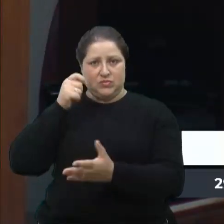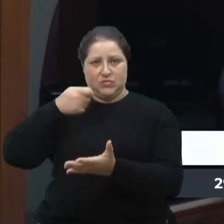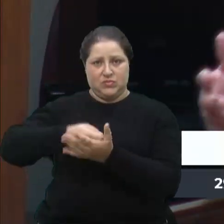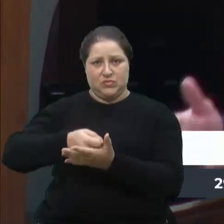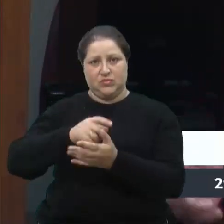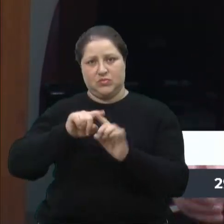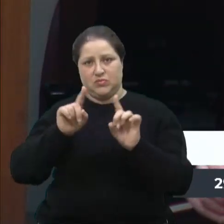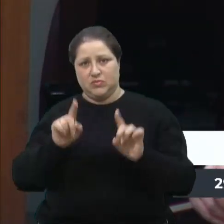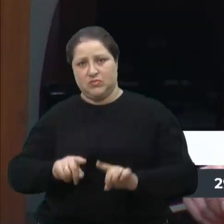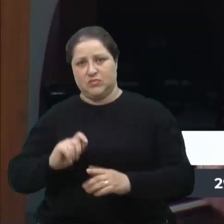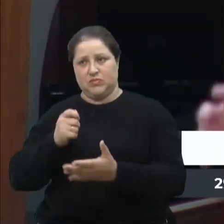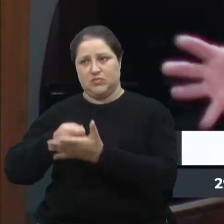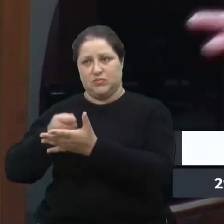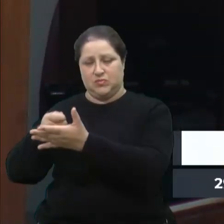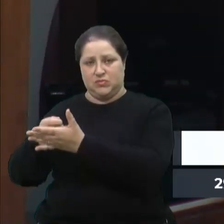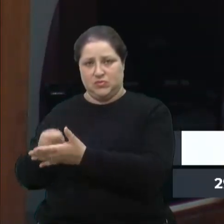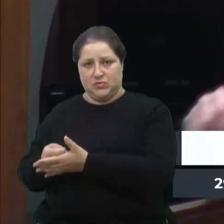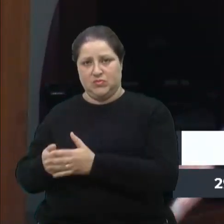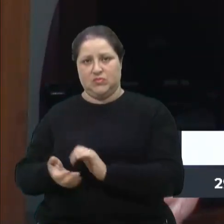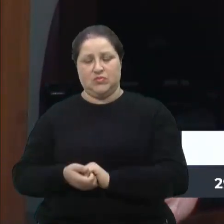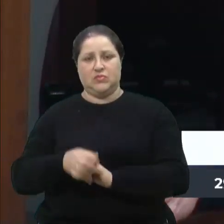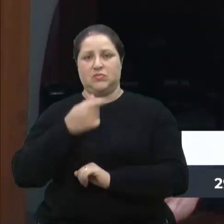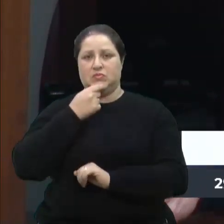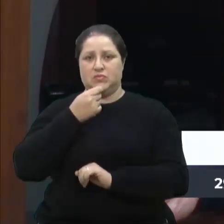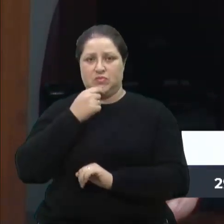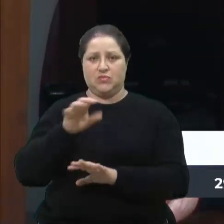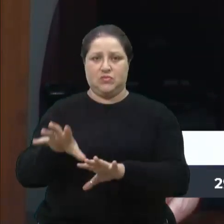os funcionários. Esse cidadão retinha tudo.